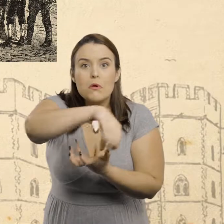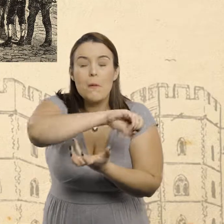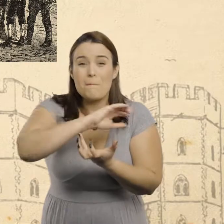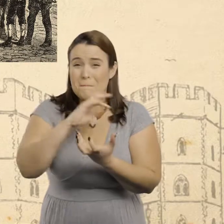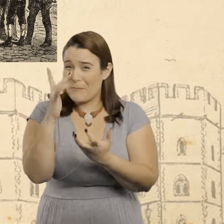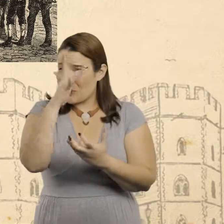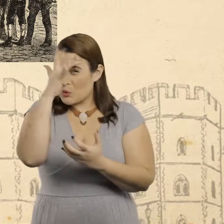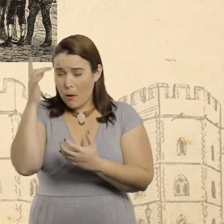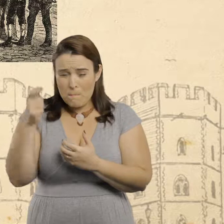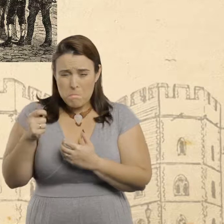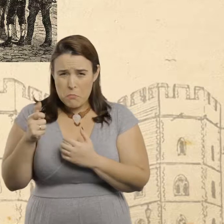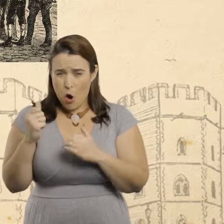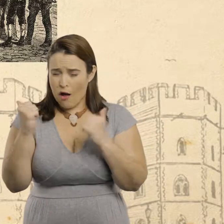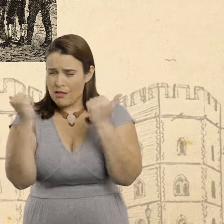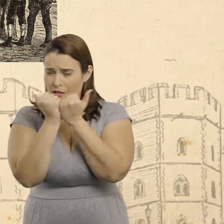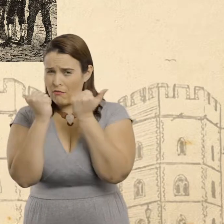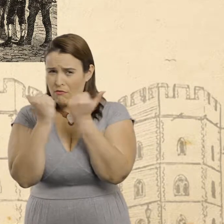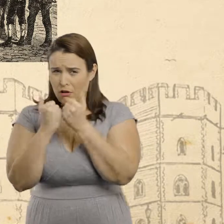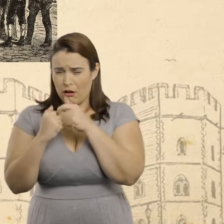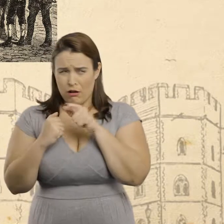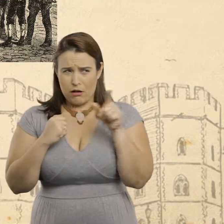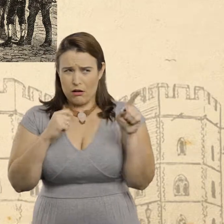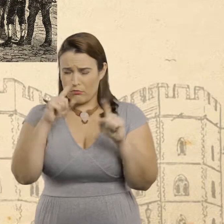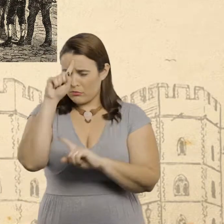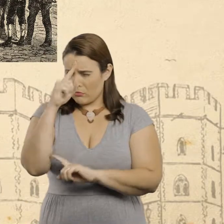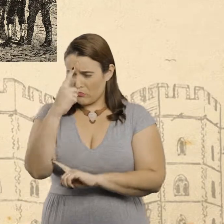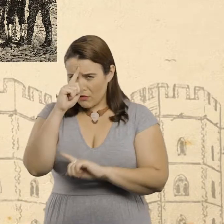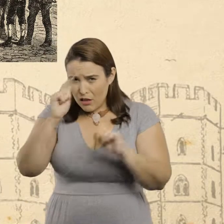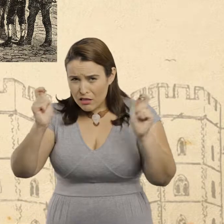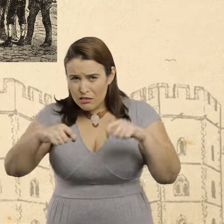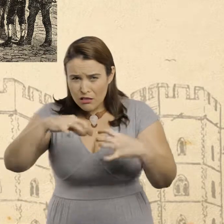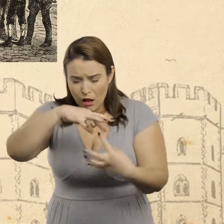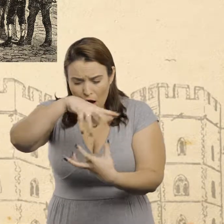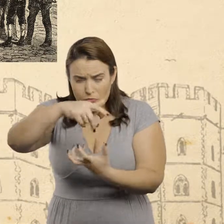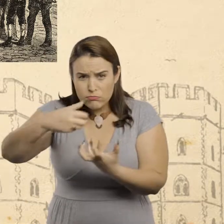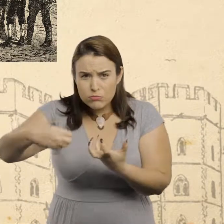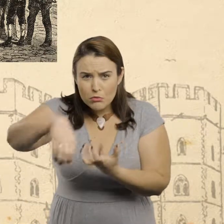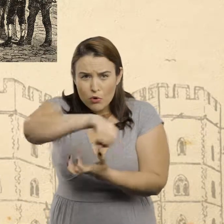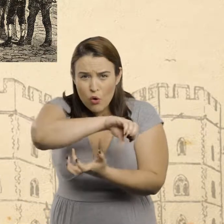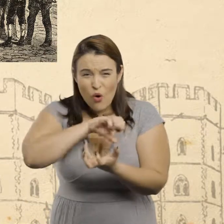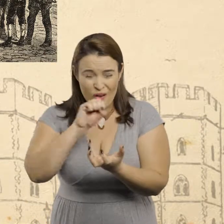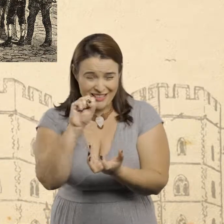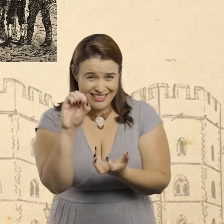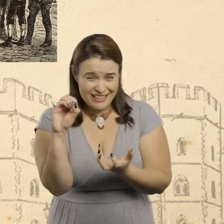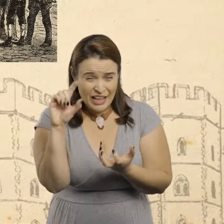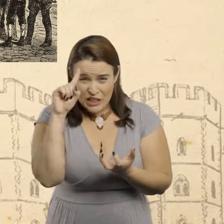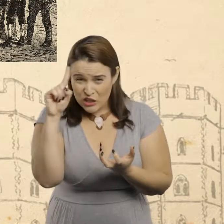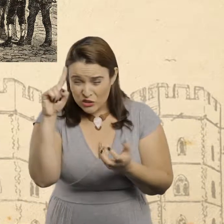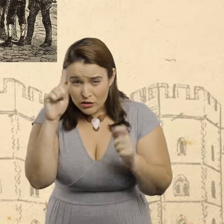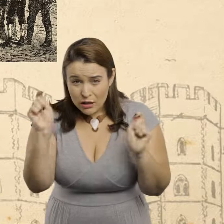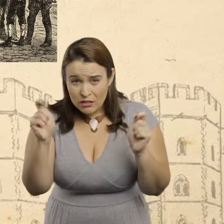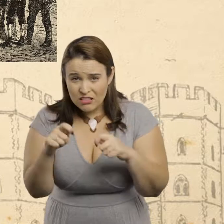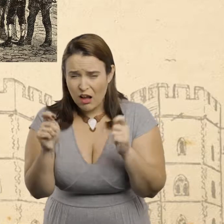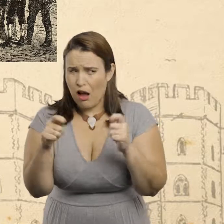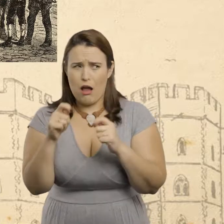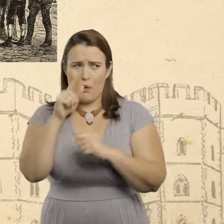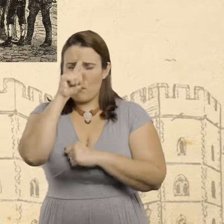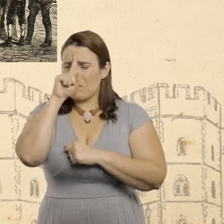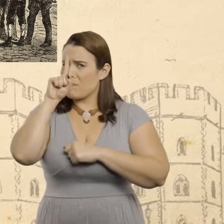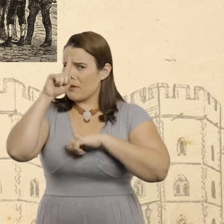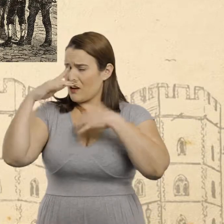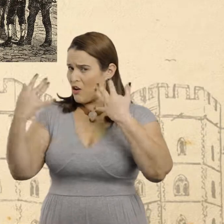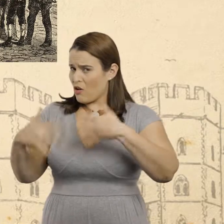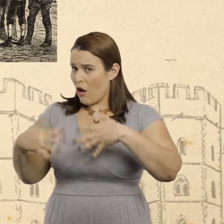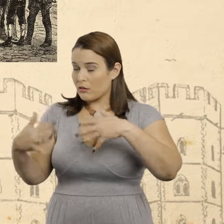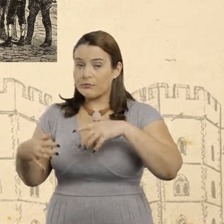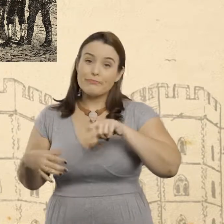pessoas defenderam Phileas Fogg. Muitas pessoas duvidaram da possibilidade de dar a volta ao mundo em 80 dias.